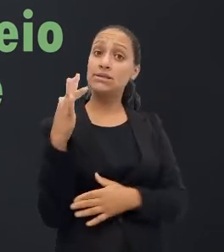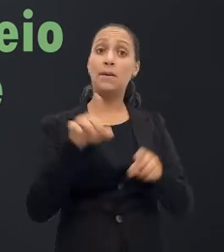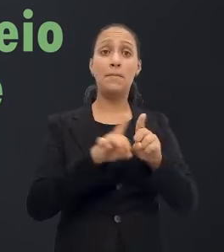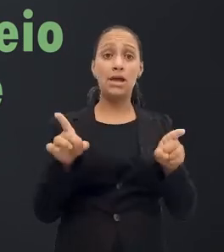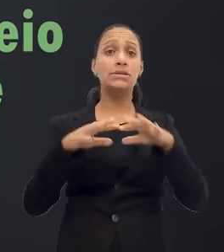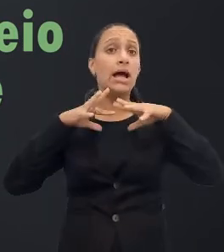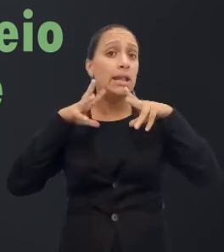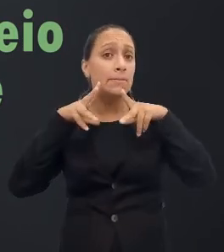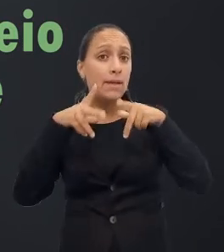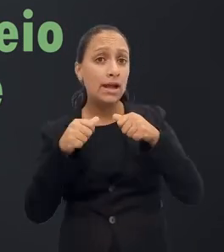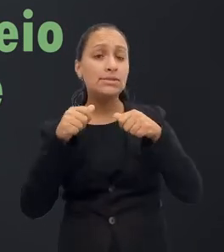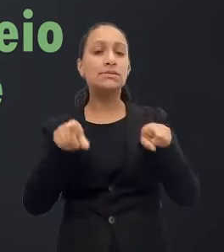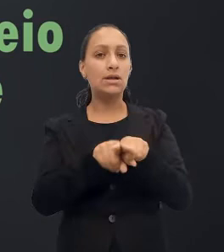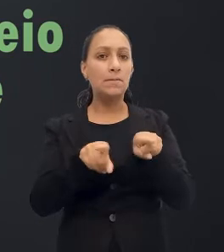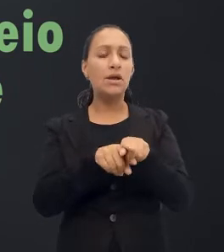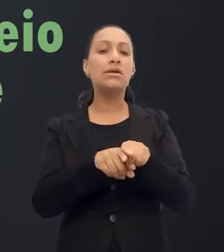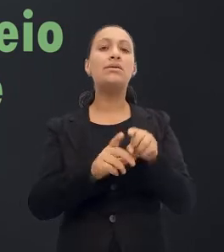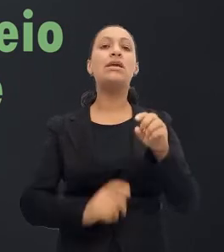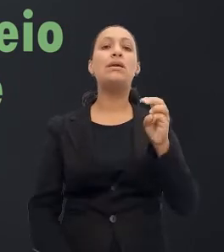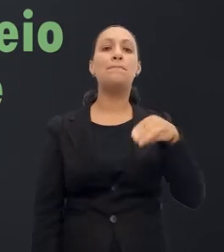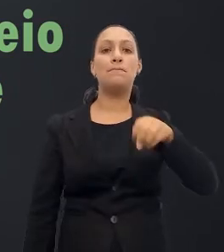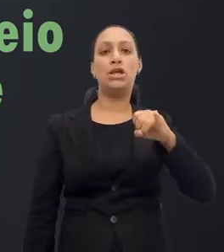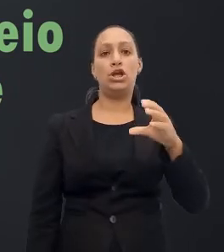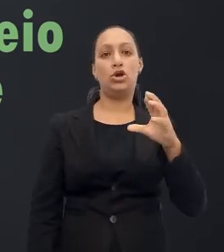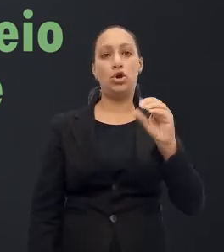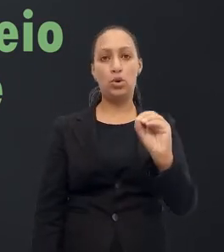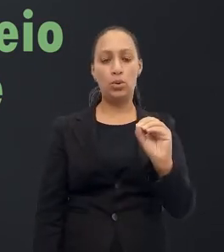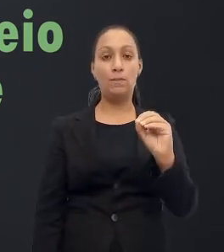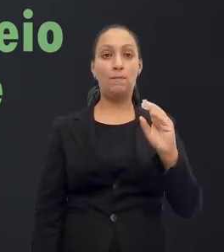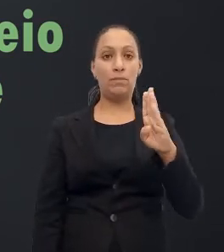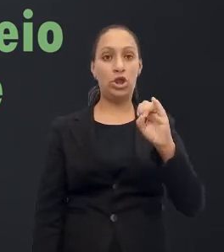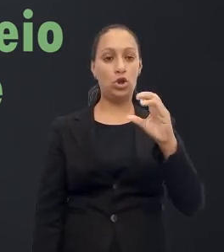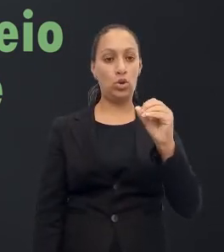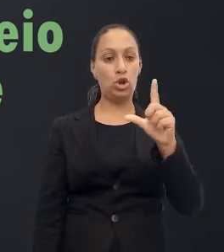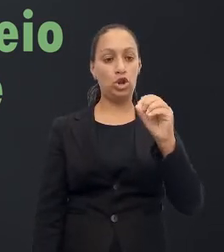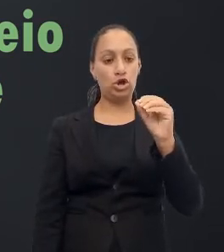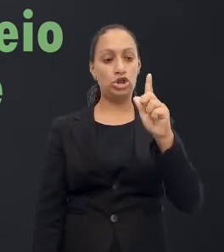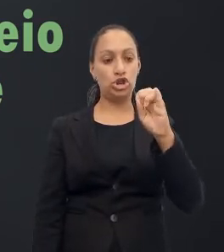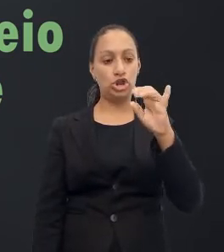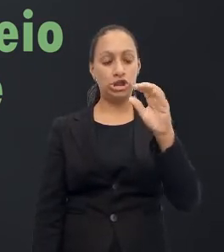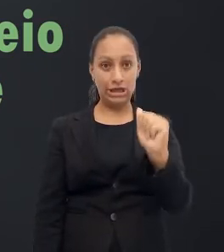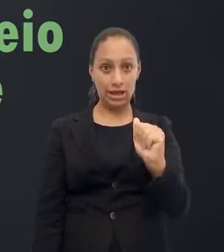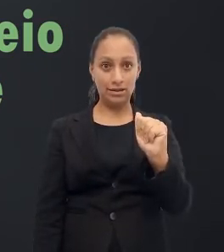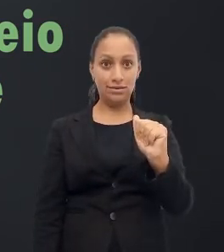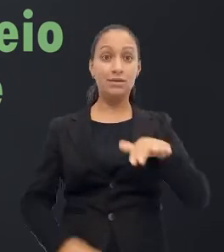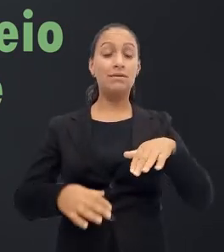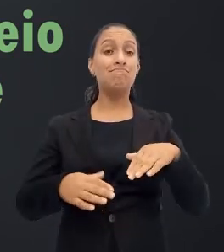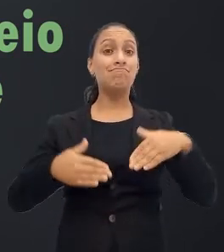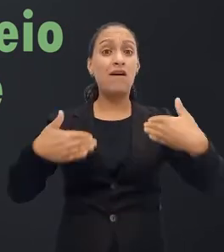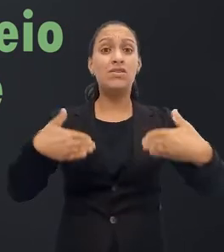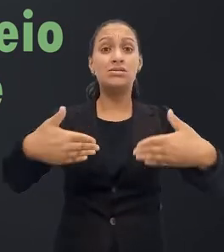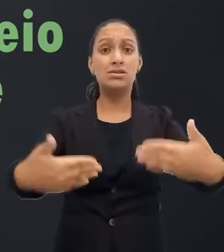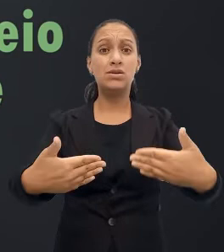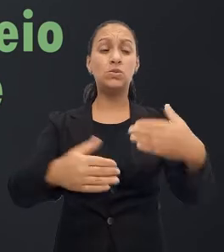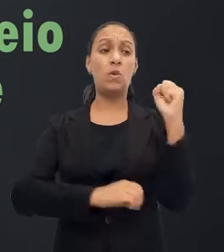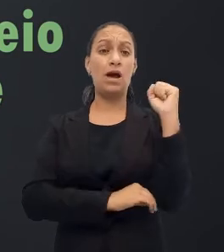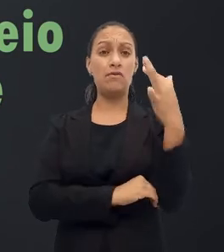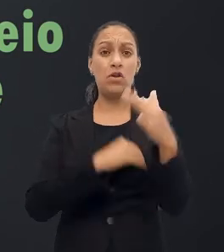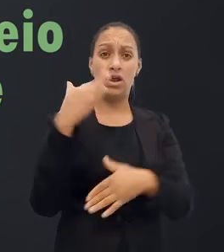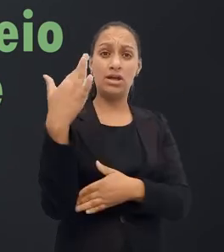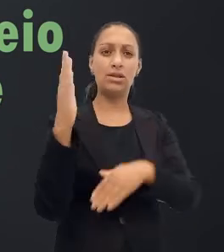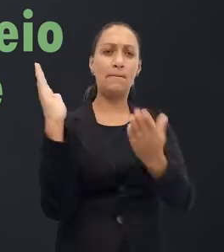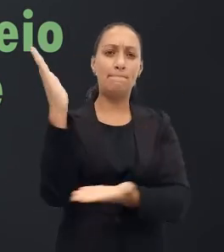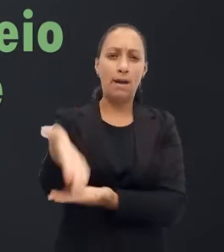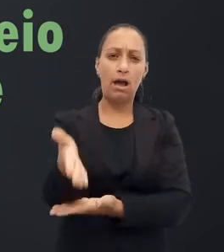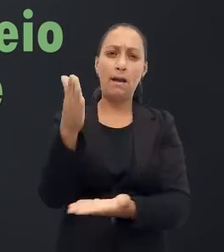mas também uma biodiversidade microbiológica. E a partir do momento que a gente avança nas florestas, desmatando, nós estamos mais